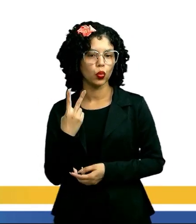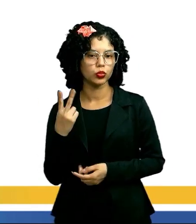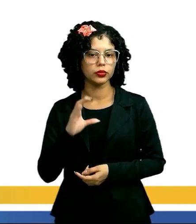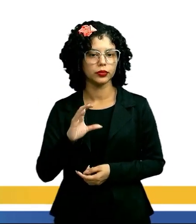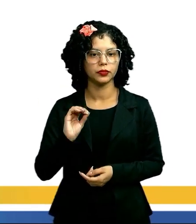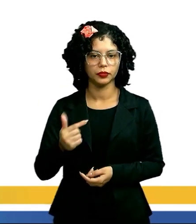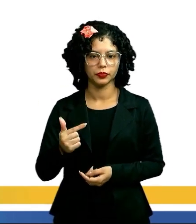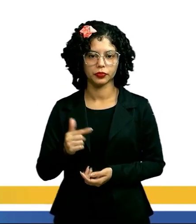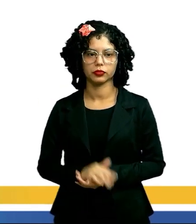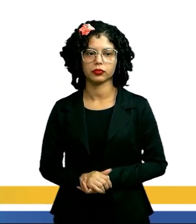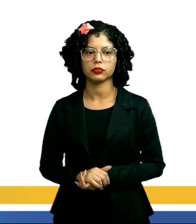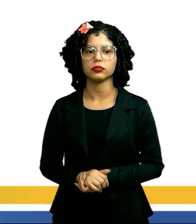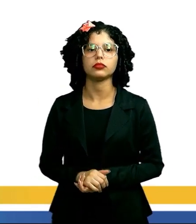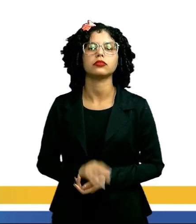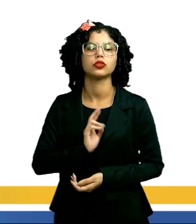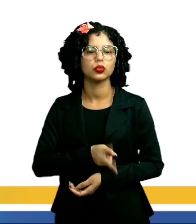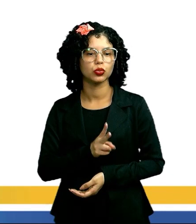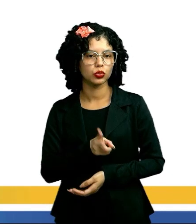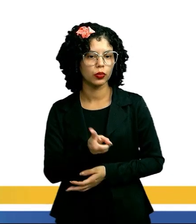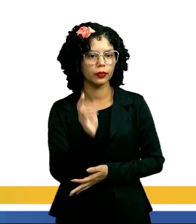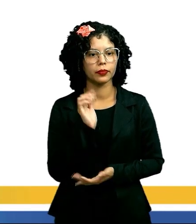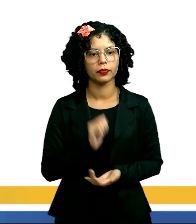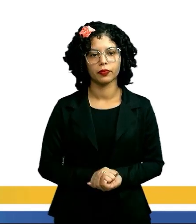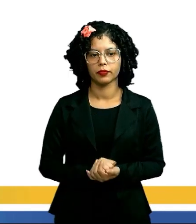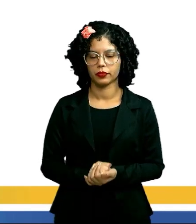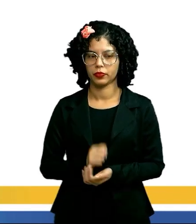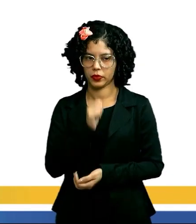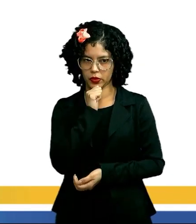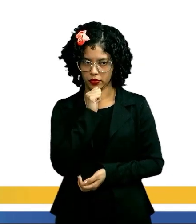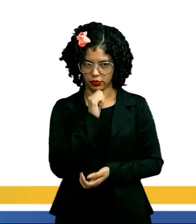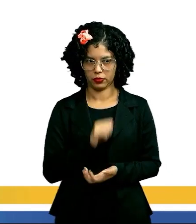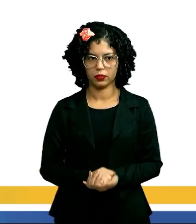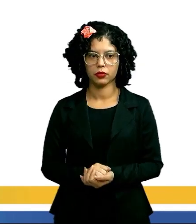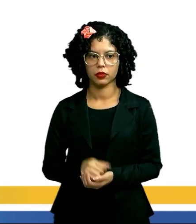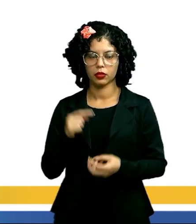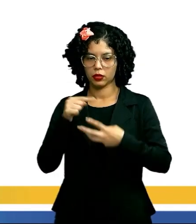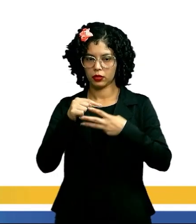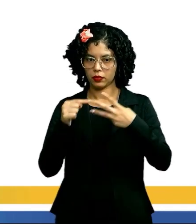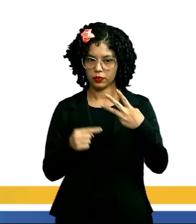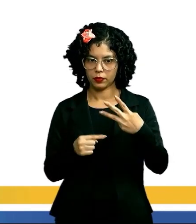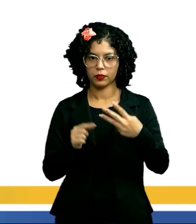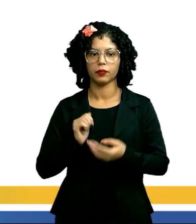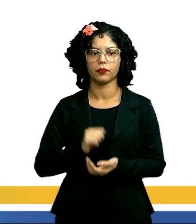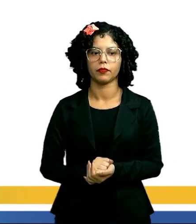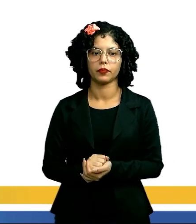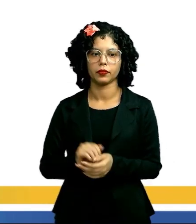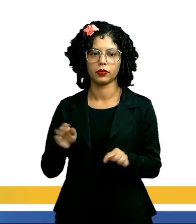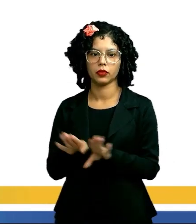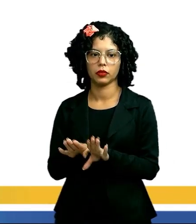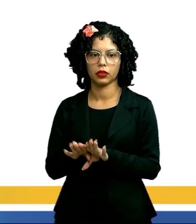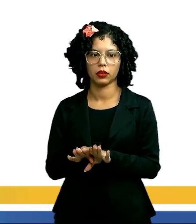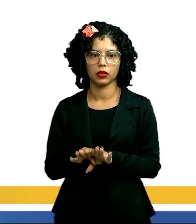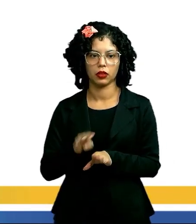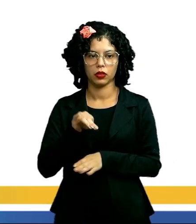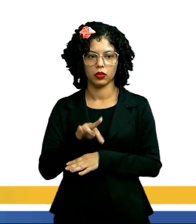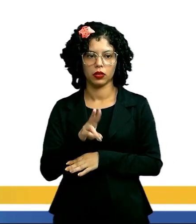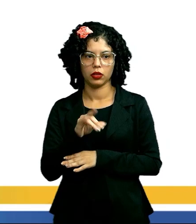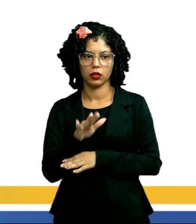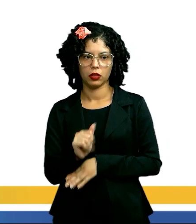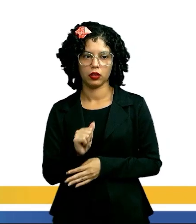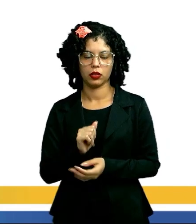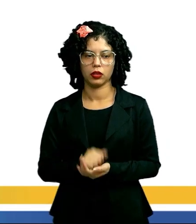carbonos. Seguindo, ó, eu tenho uma amida com 3 radicais, onde eu vou ter um